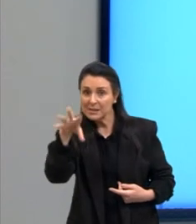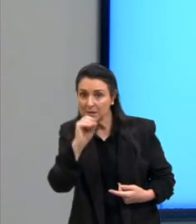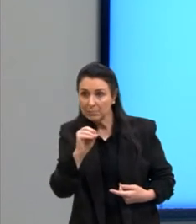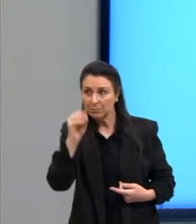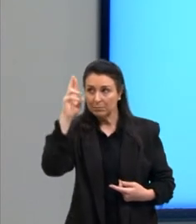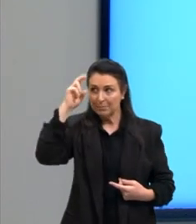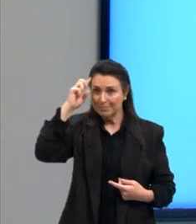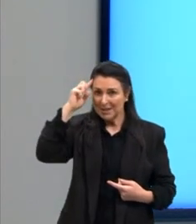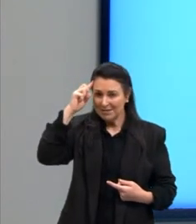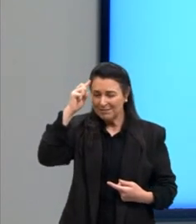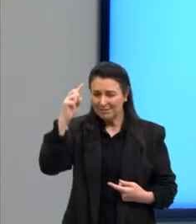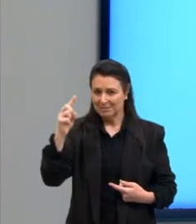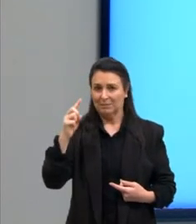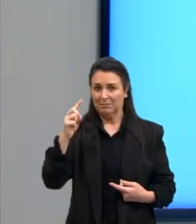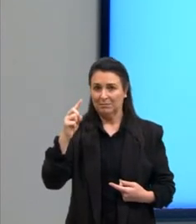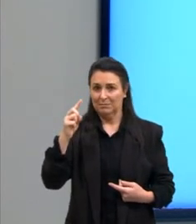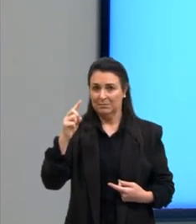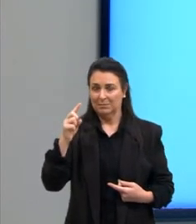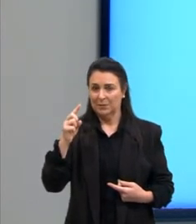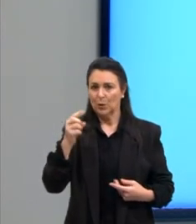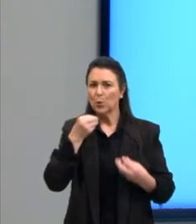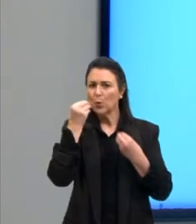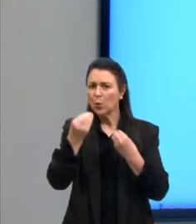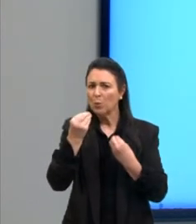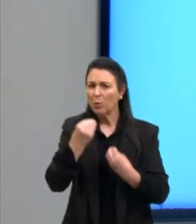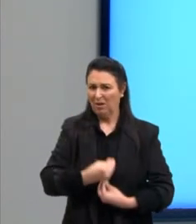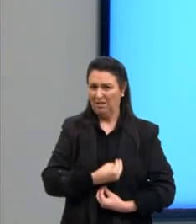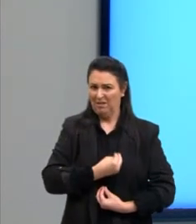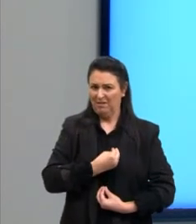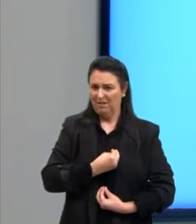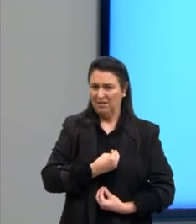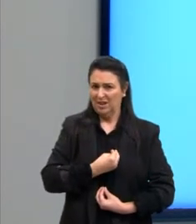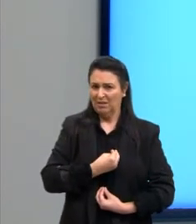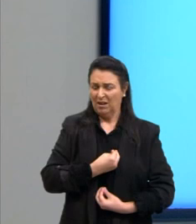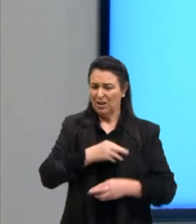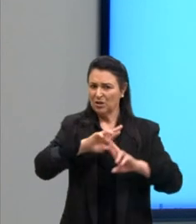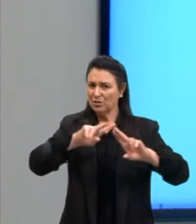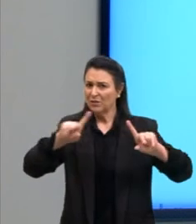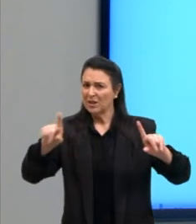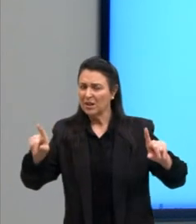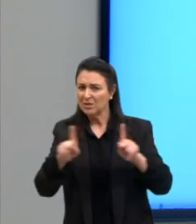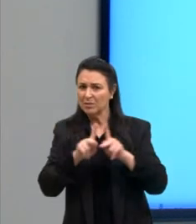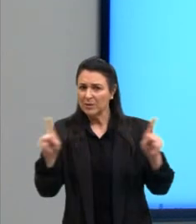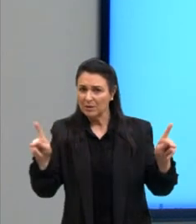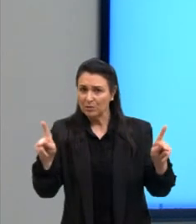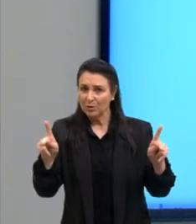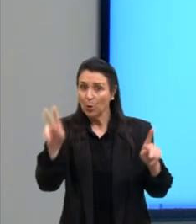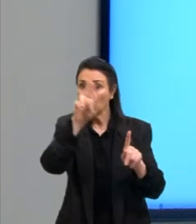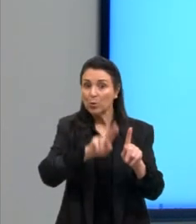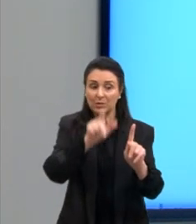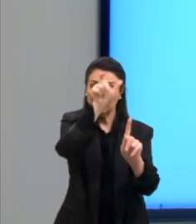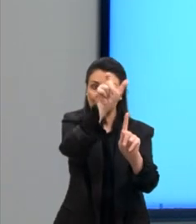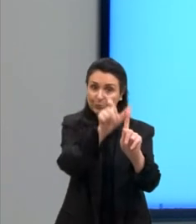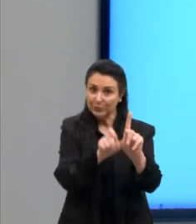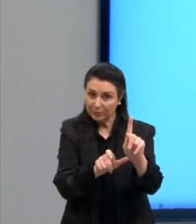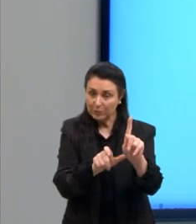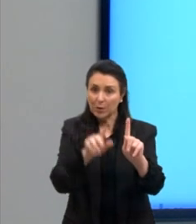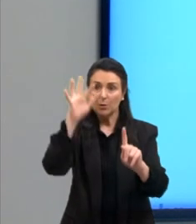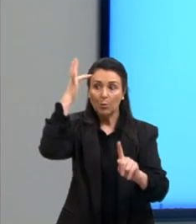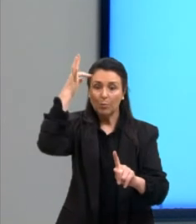refletir tá então como era o cotidiano do ser humano em diferentes épocas por meio dos personagens compreendemos